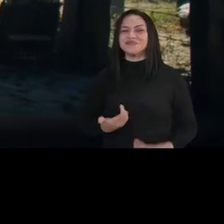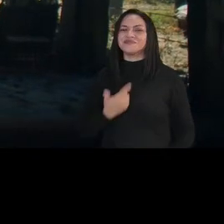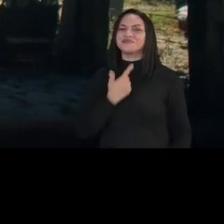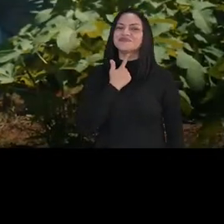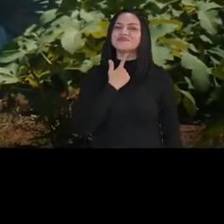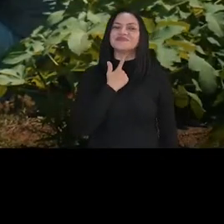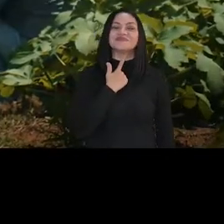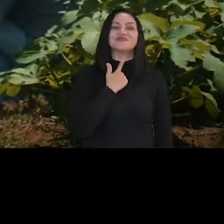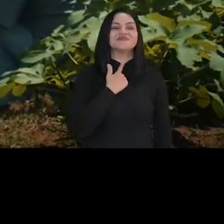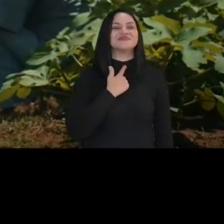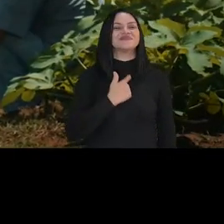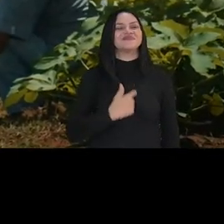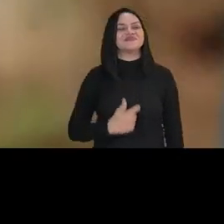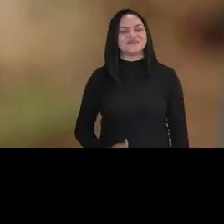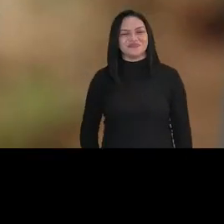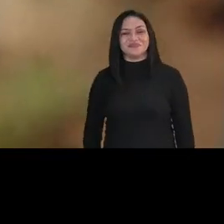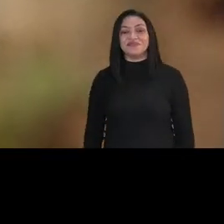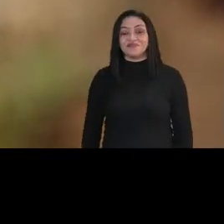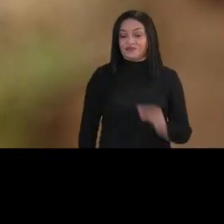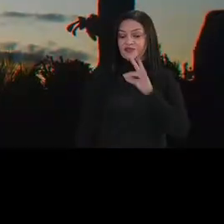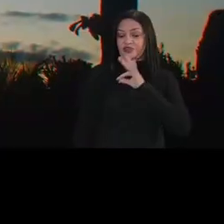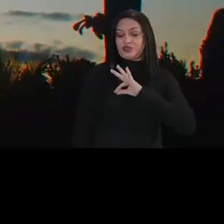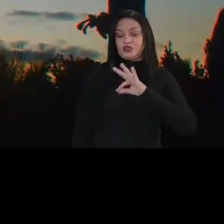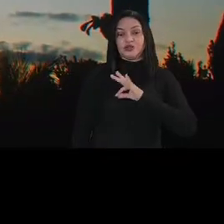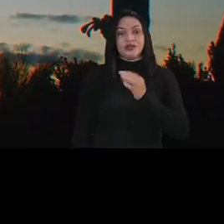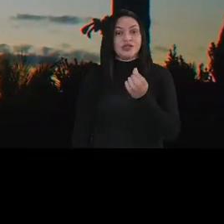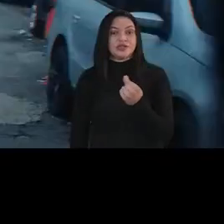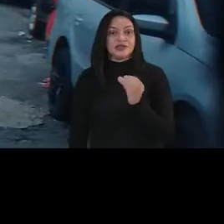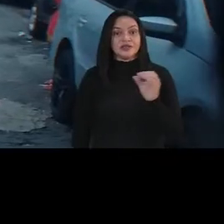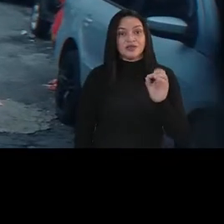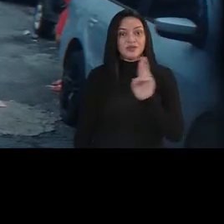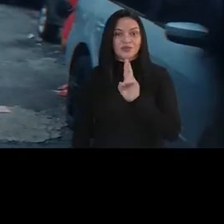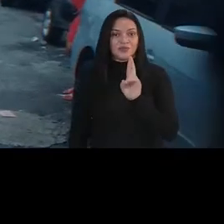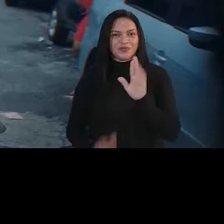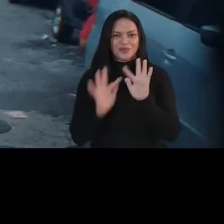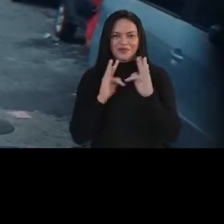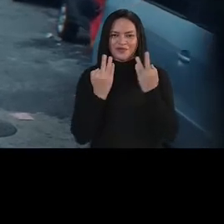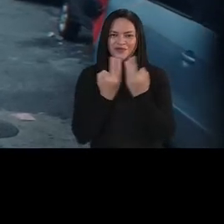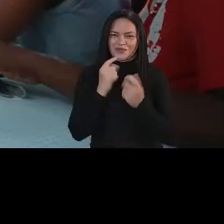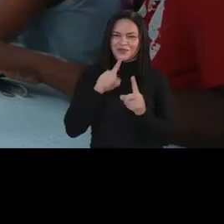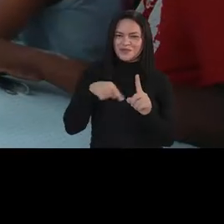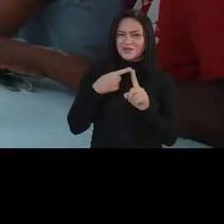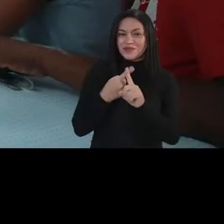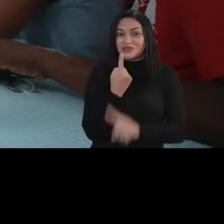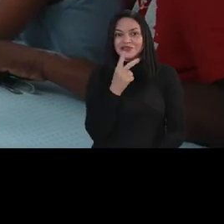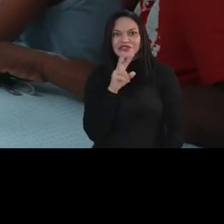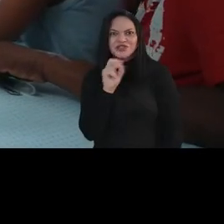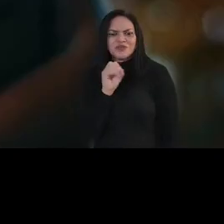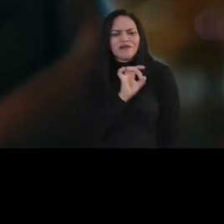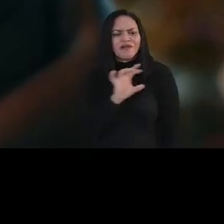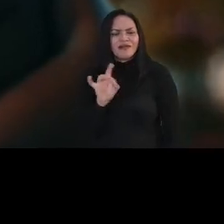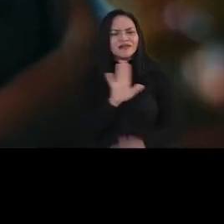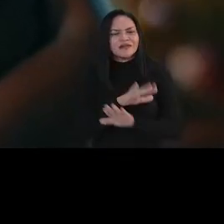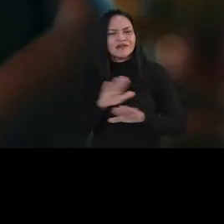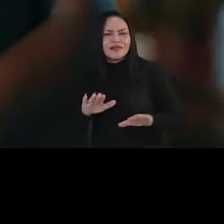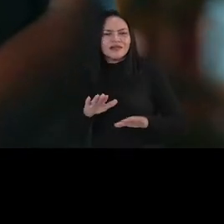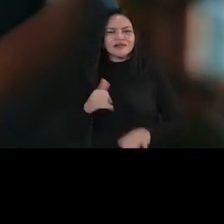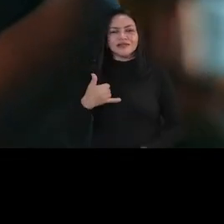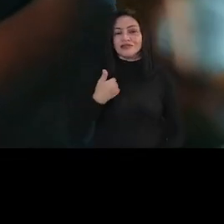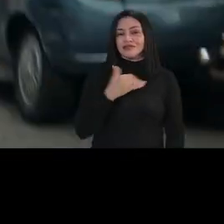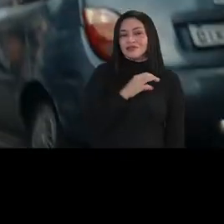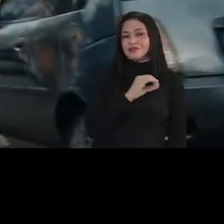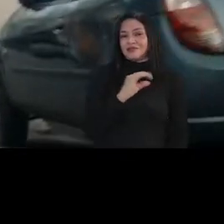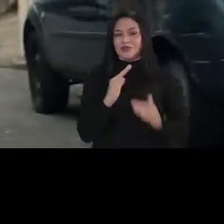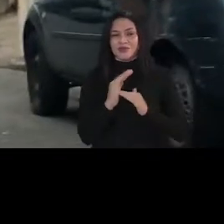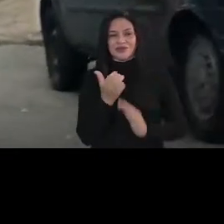essa minha vontade. Serão R$600 por família, mais R$150 para cada criança de 0 a